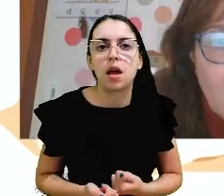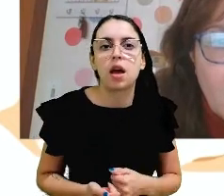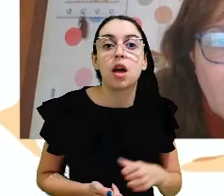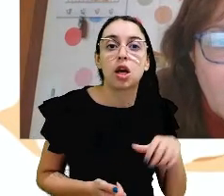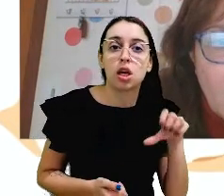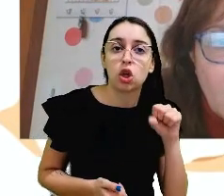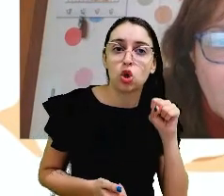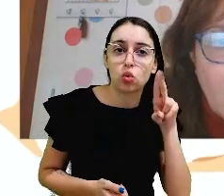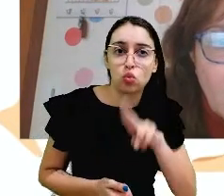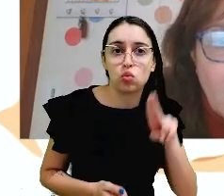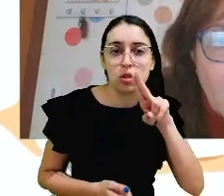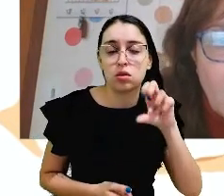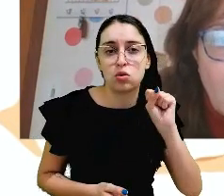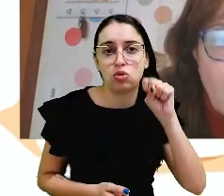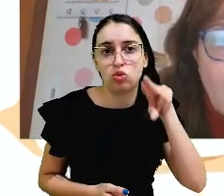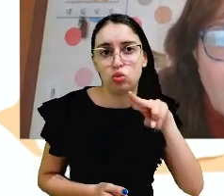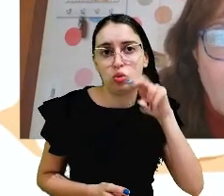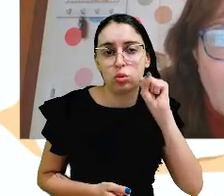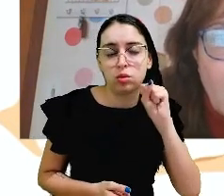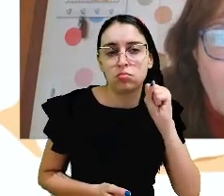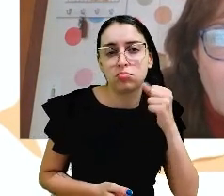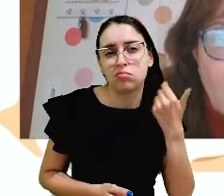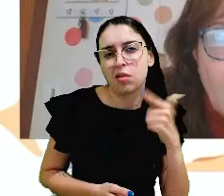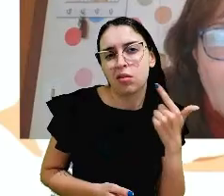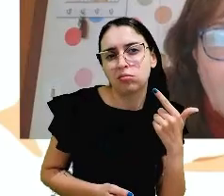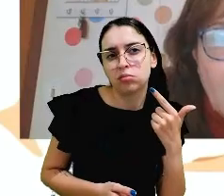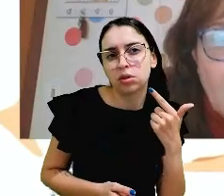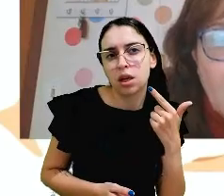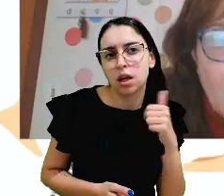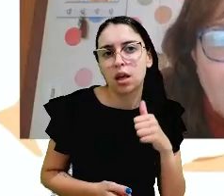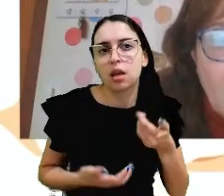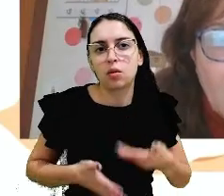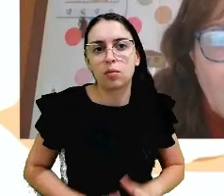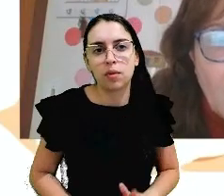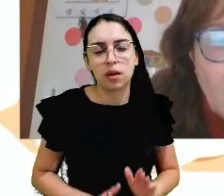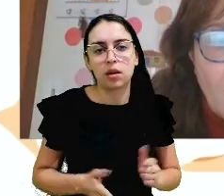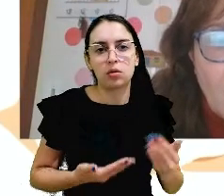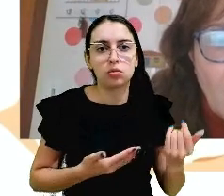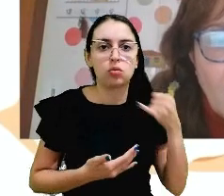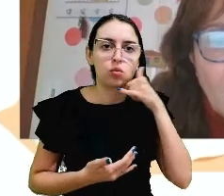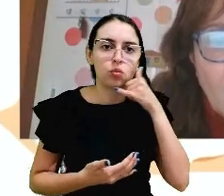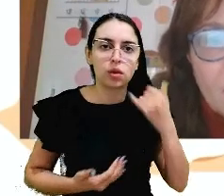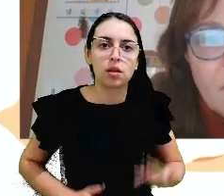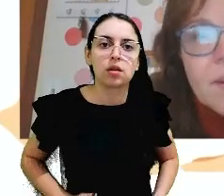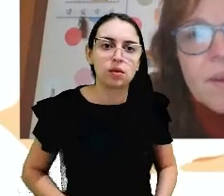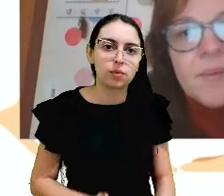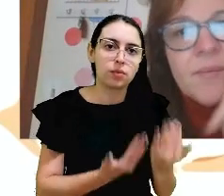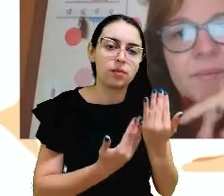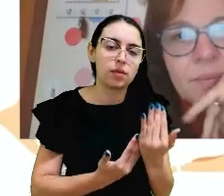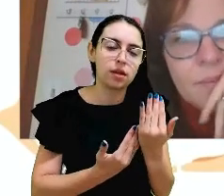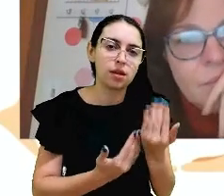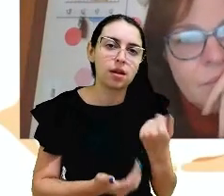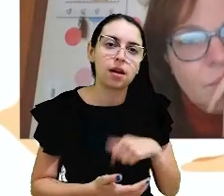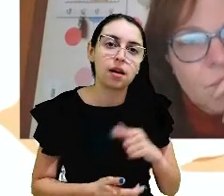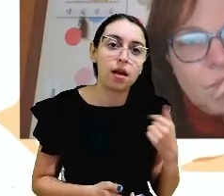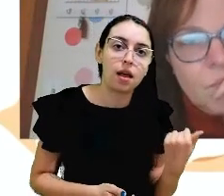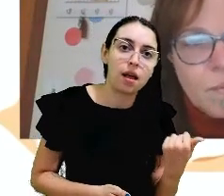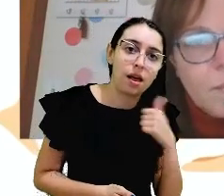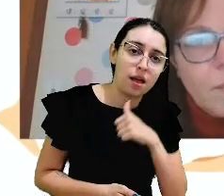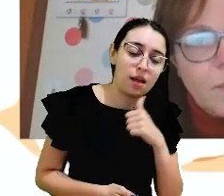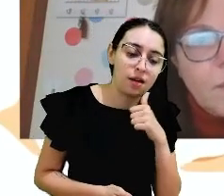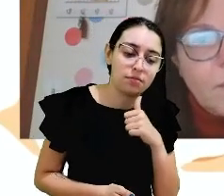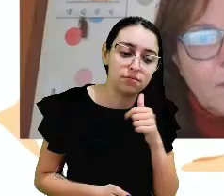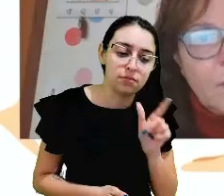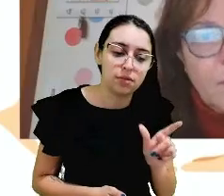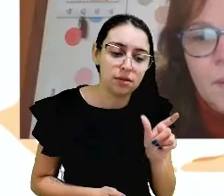né? São mulheres que, se não tiverem os partos com as parteiras tradicionais, elas vão estar, com quase